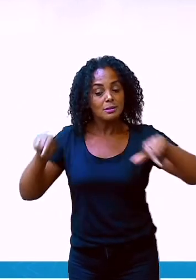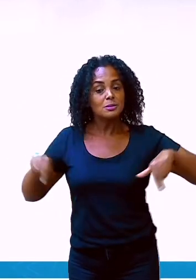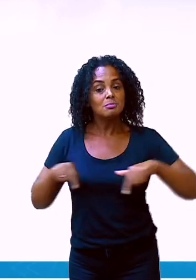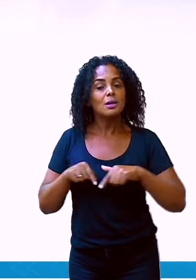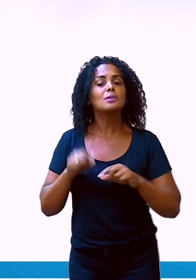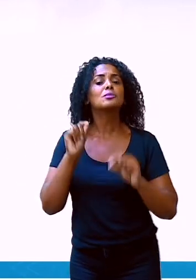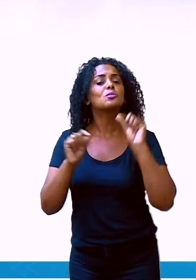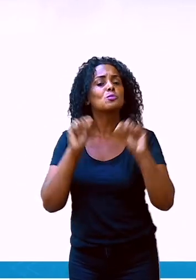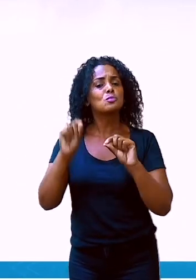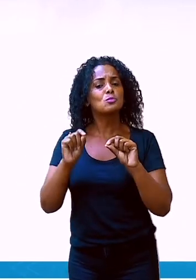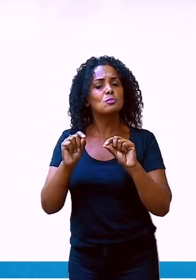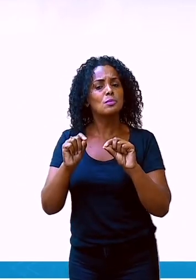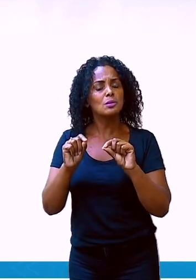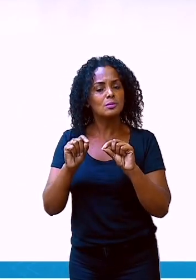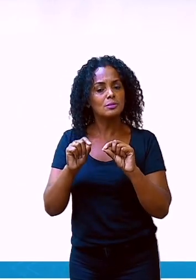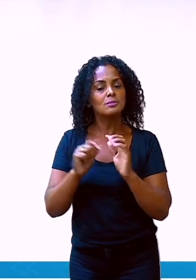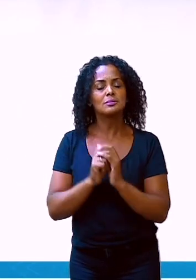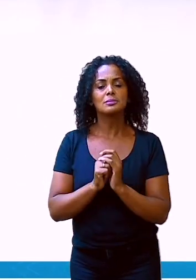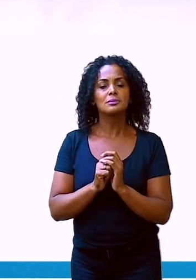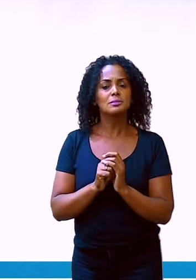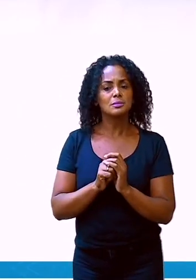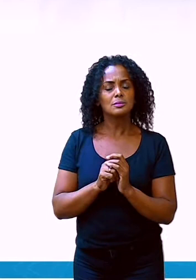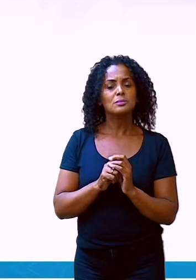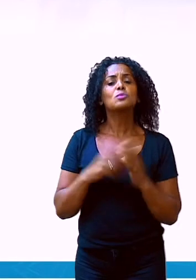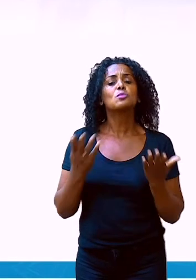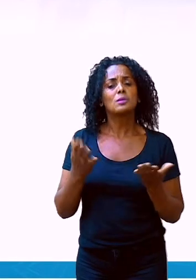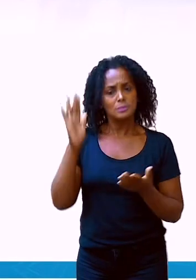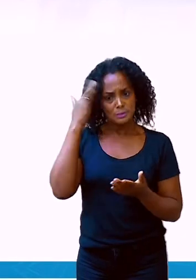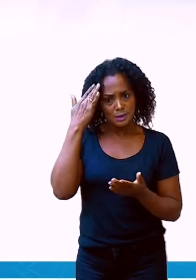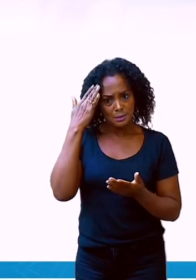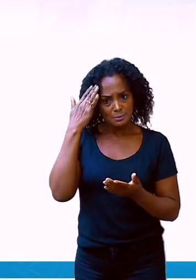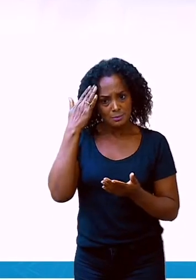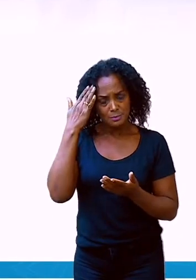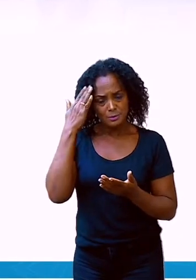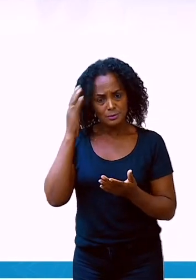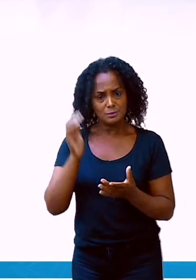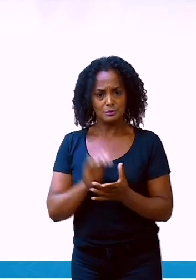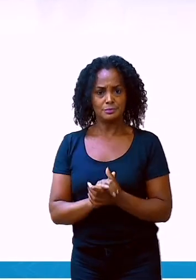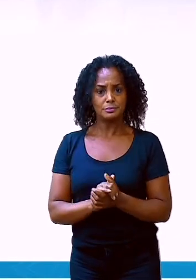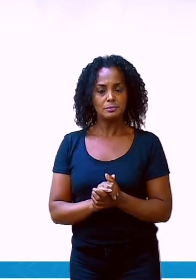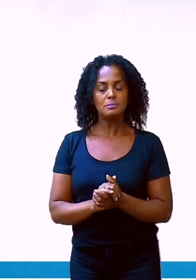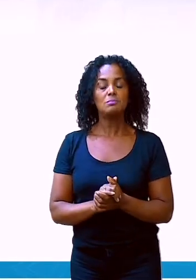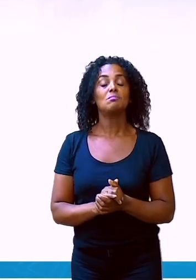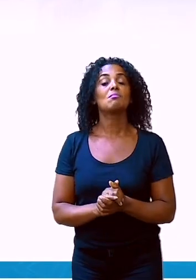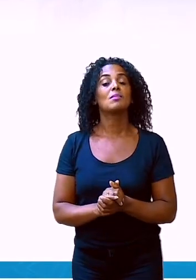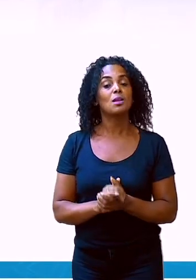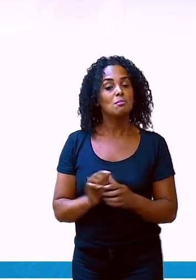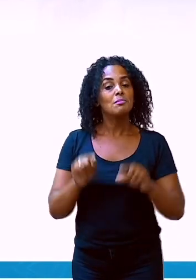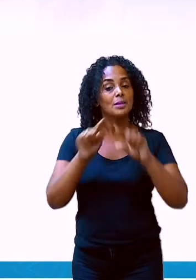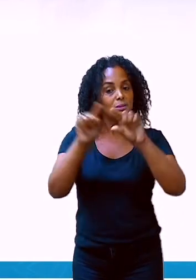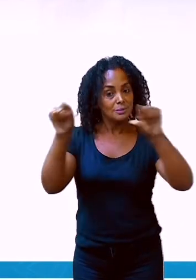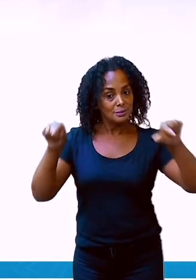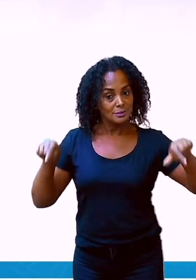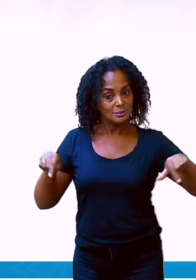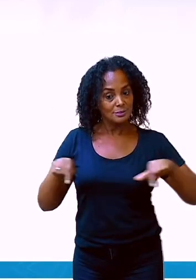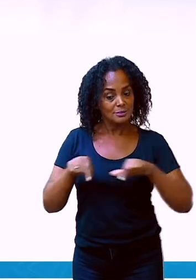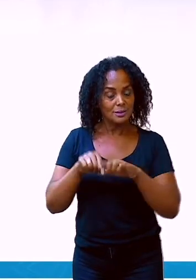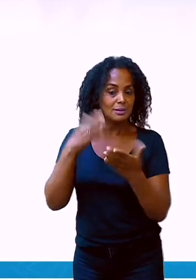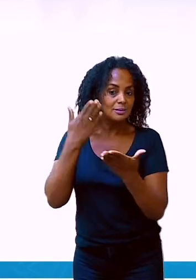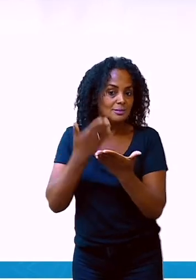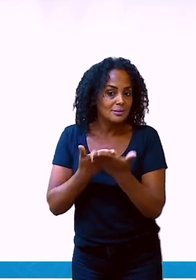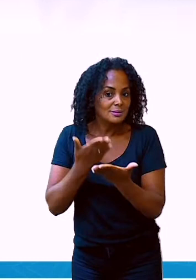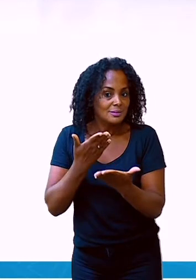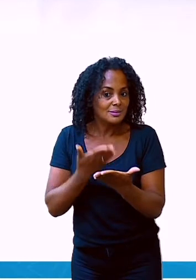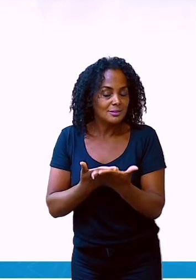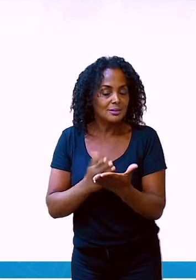verdade? Que espaço é este, segundo ano? Uma sala de aula. Isso